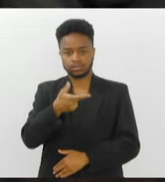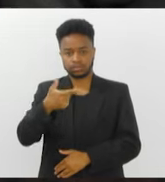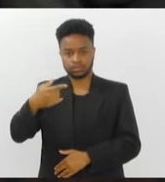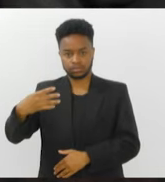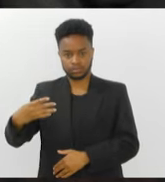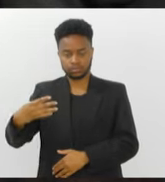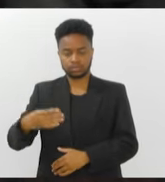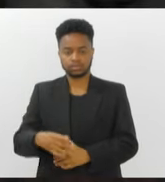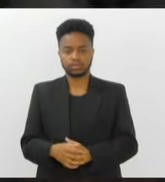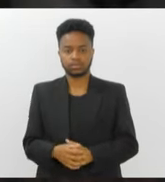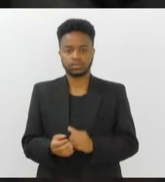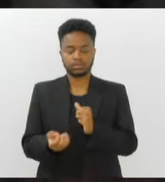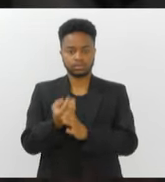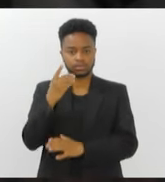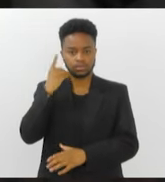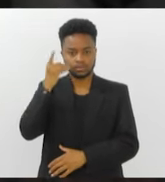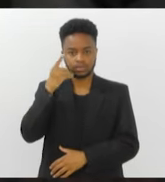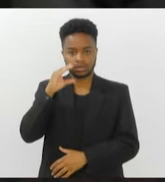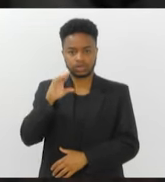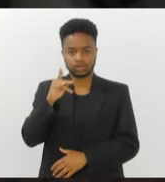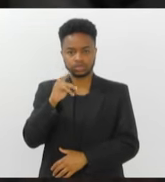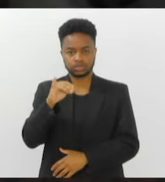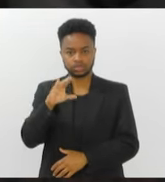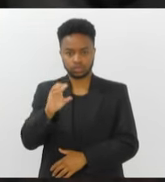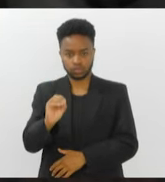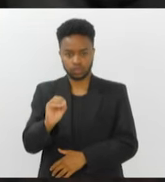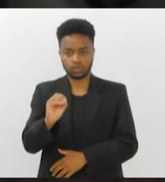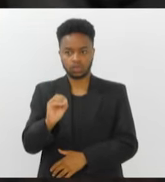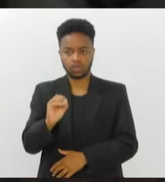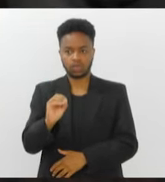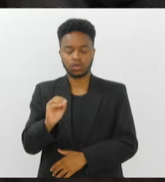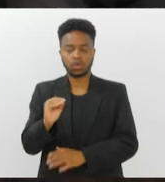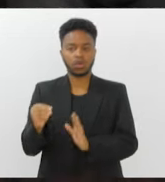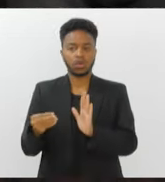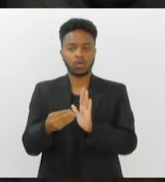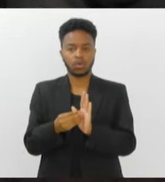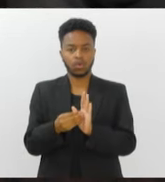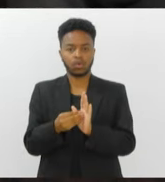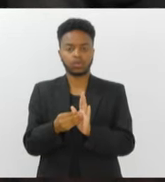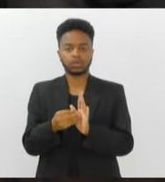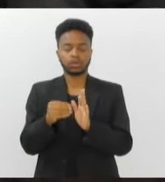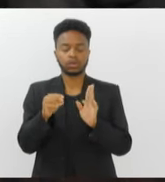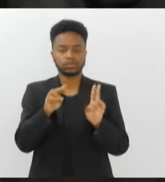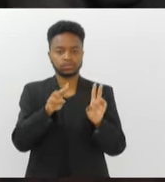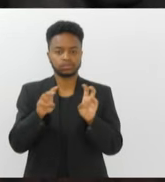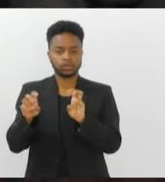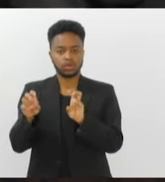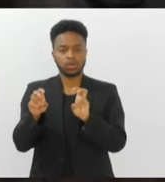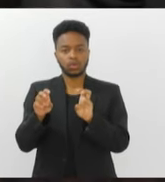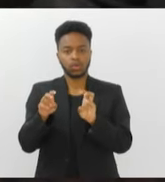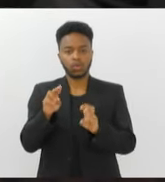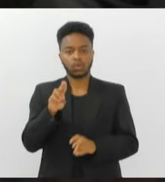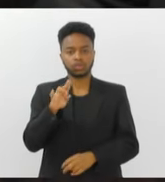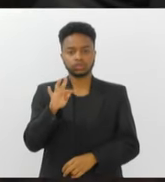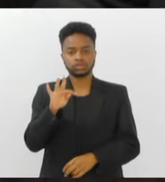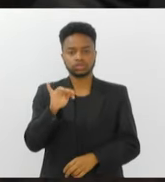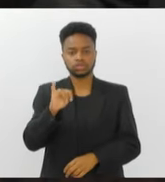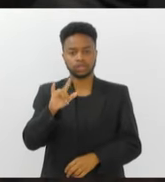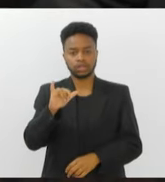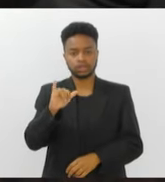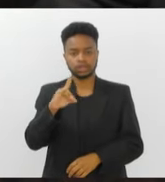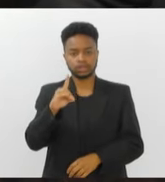24, de autoria do deputado Chico Machado, que fica considerado título de utilidade pública, o Centro de